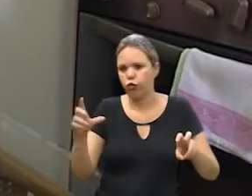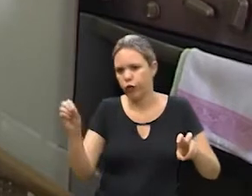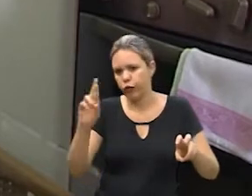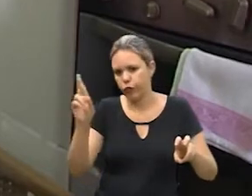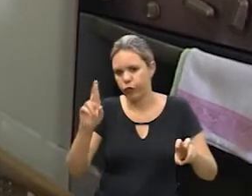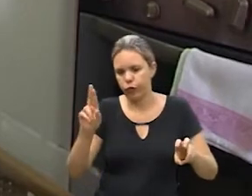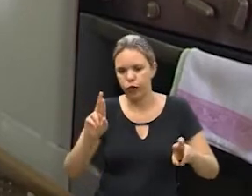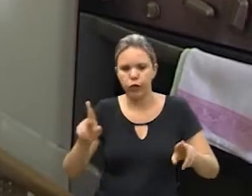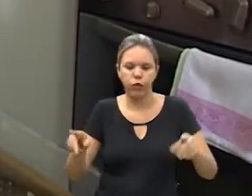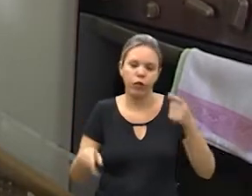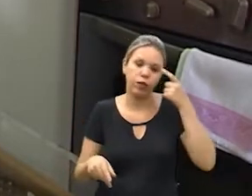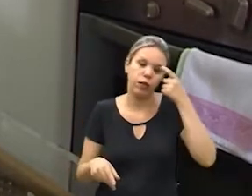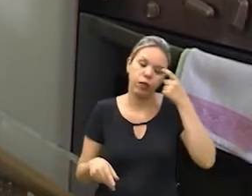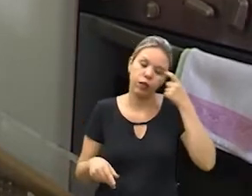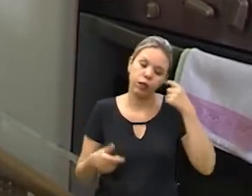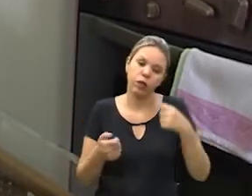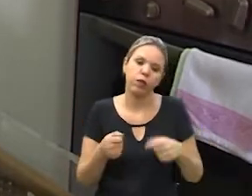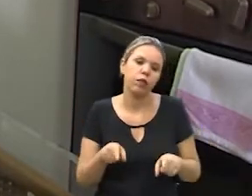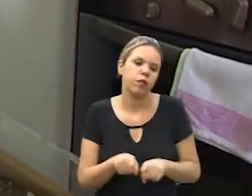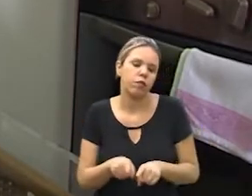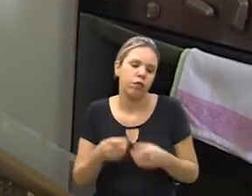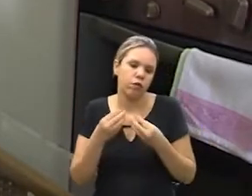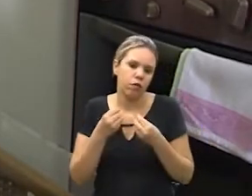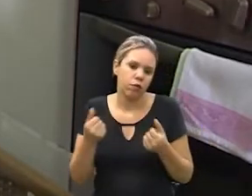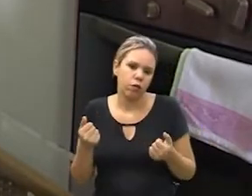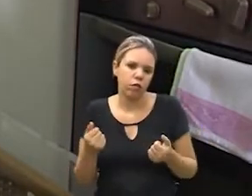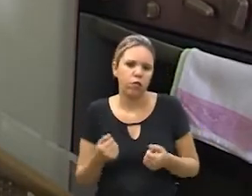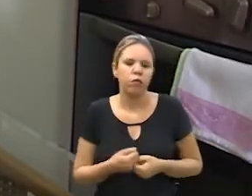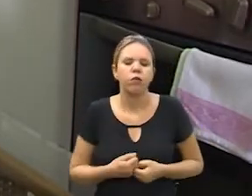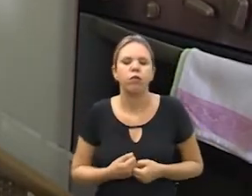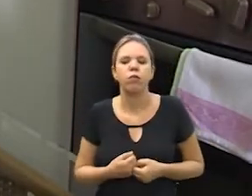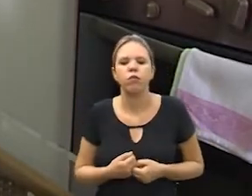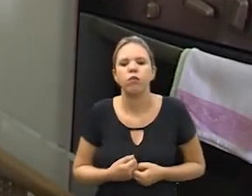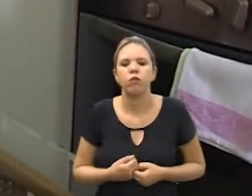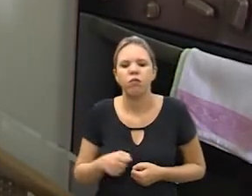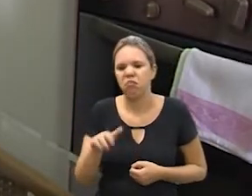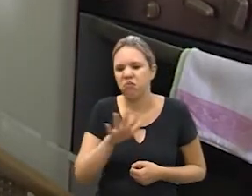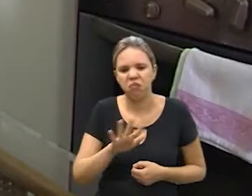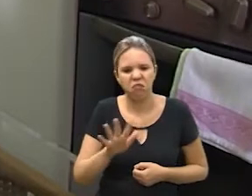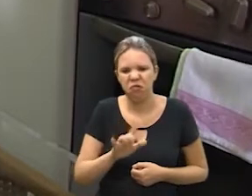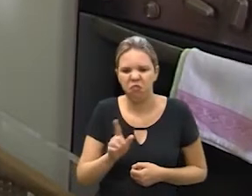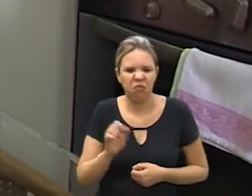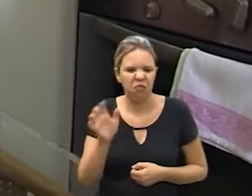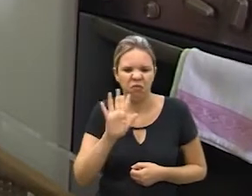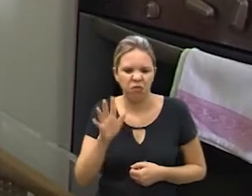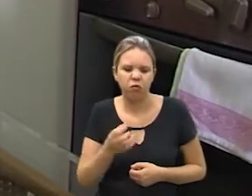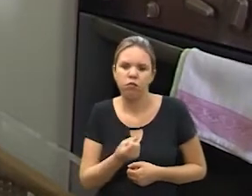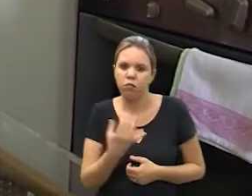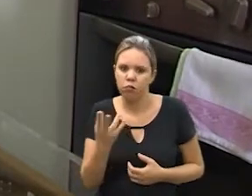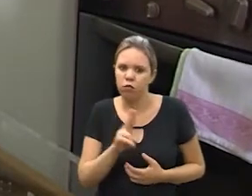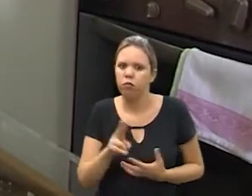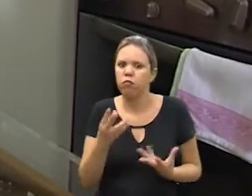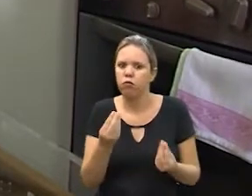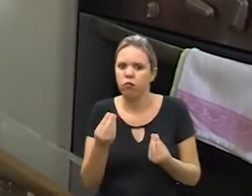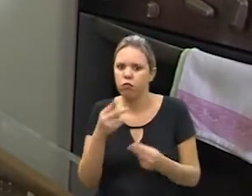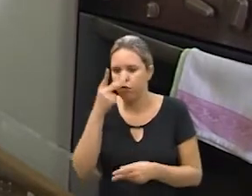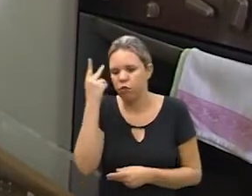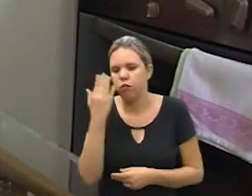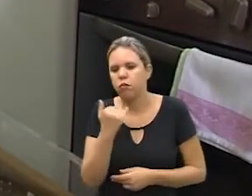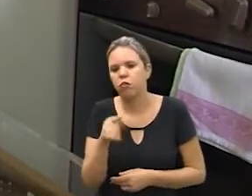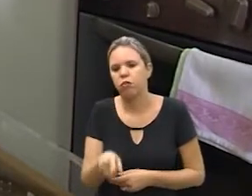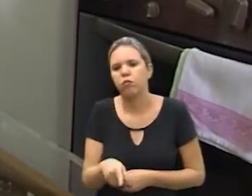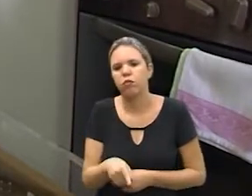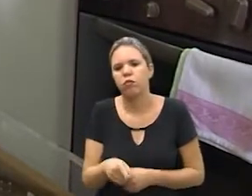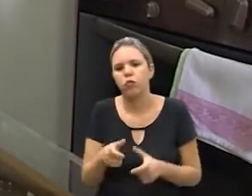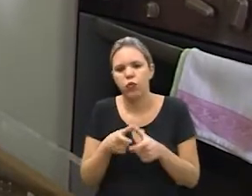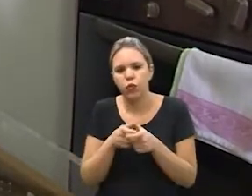reais, entendeu? Entendi. Varia um pouco também em relação à qualidade dele. Uhum. Mas, em geral, não é caro porque ele rende muito. Tá. Então, você pega